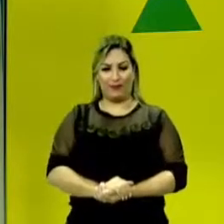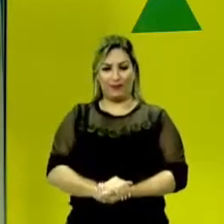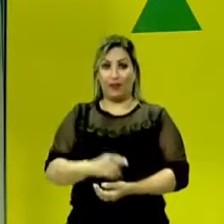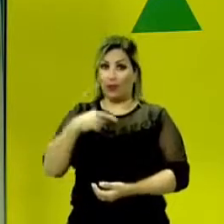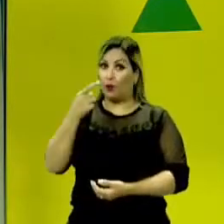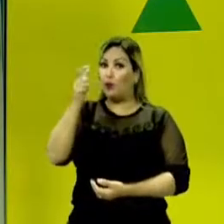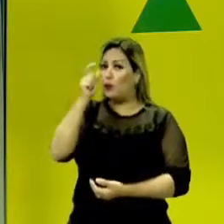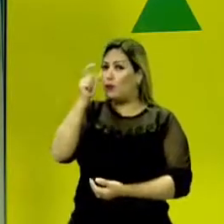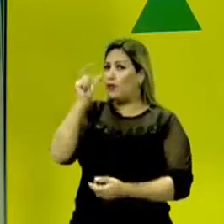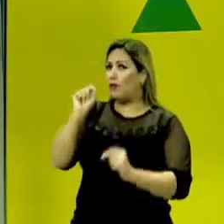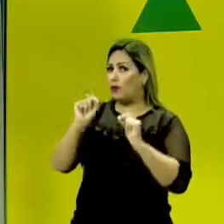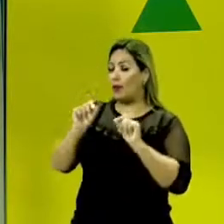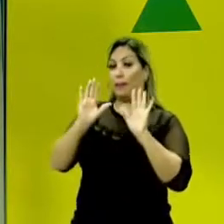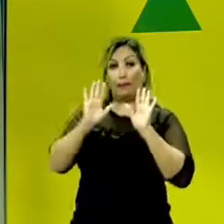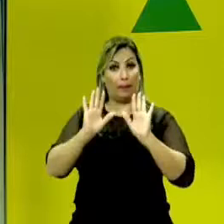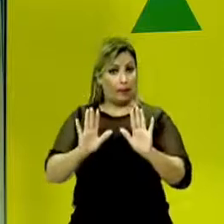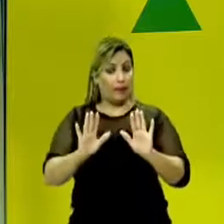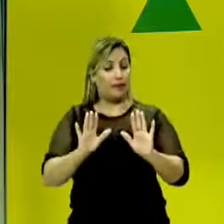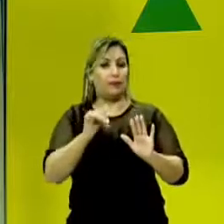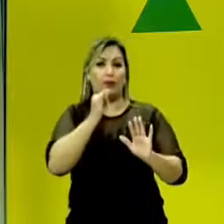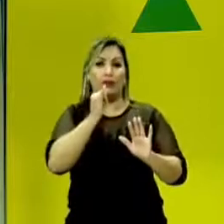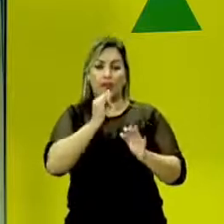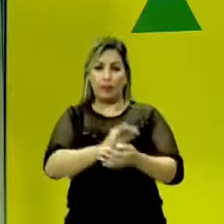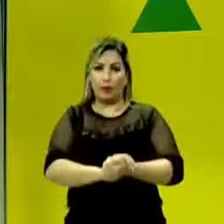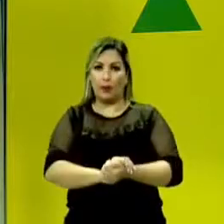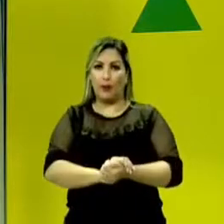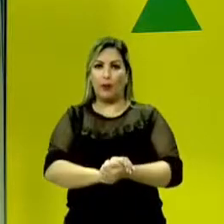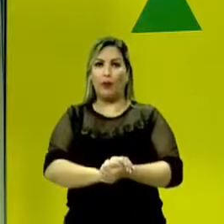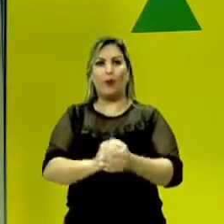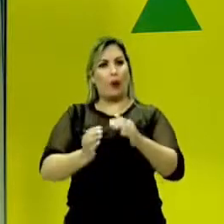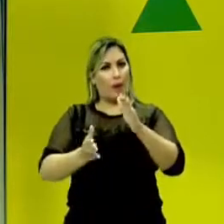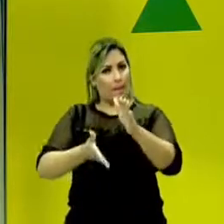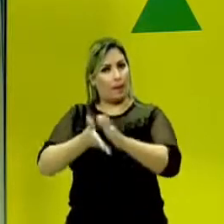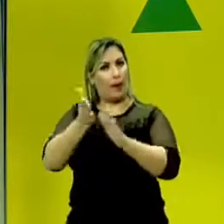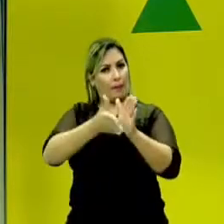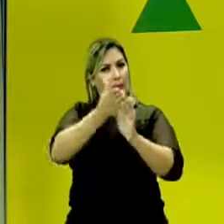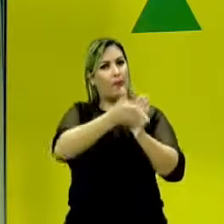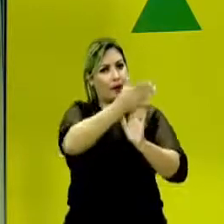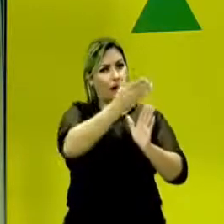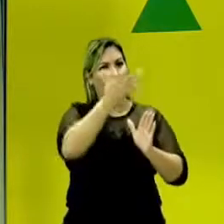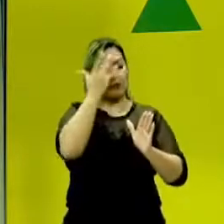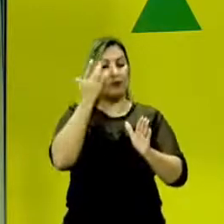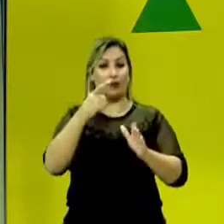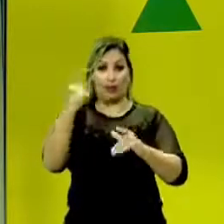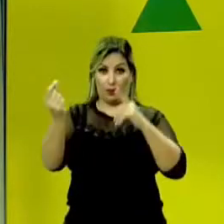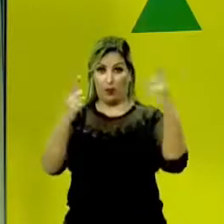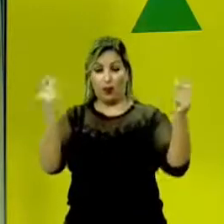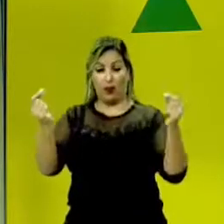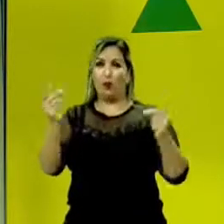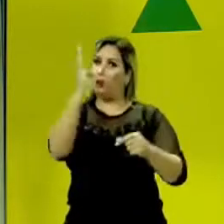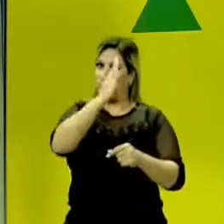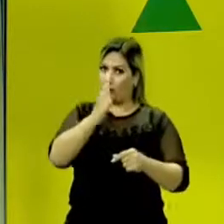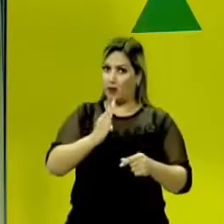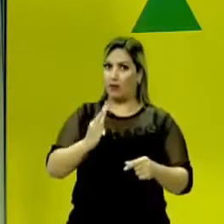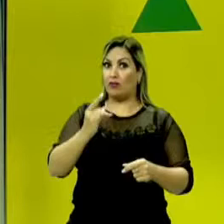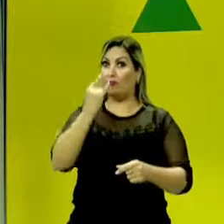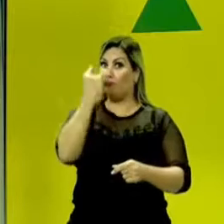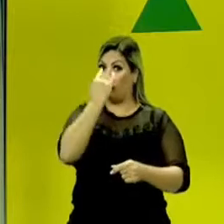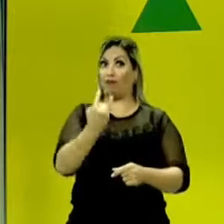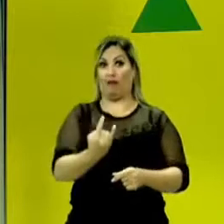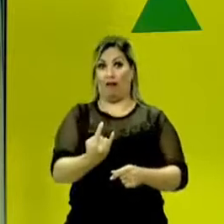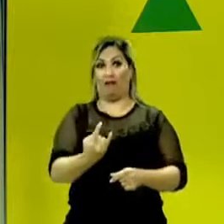vai observar isso, porém, mesmo com essa saída de imigrantes, a gente vê que o Brasil ainda é uma região